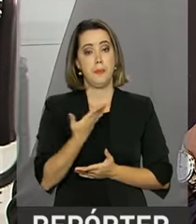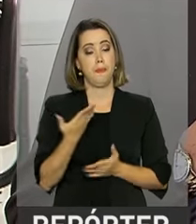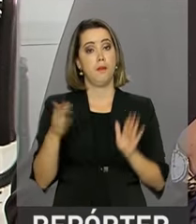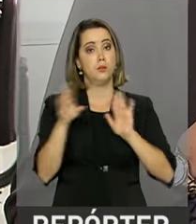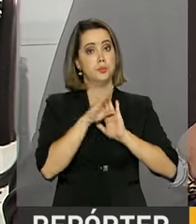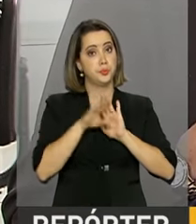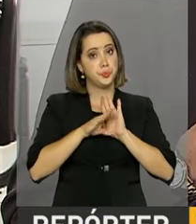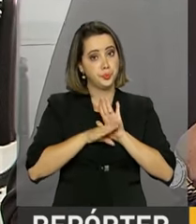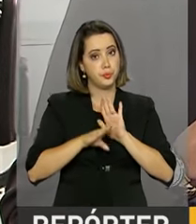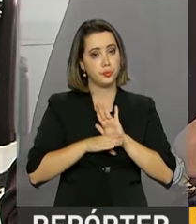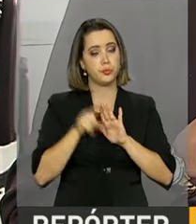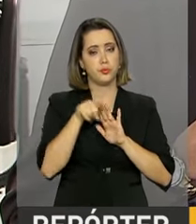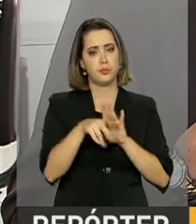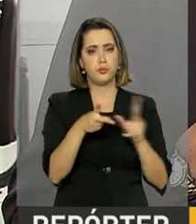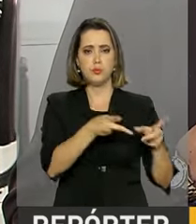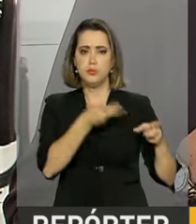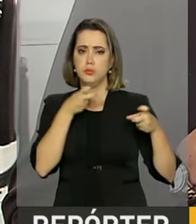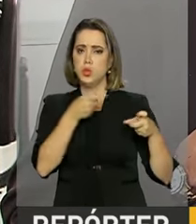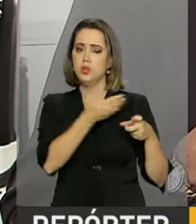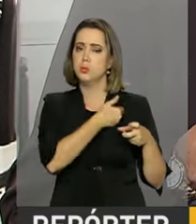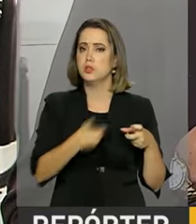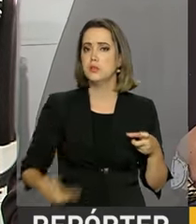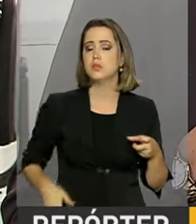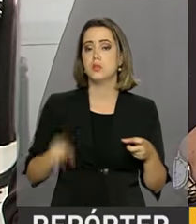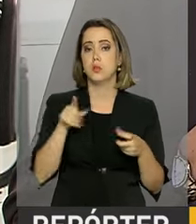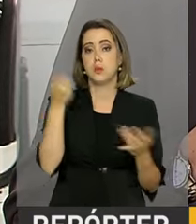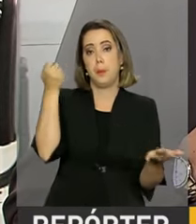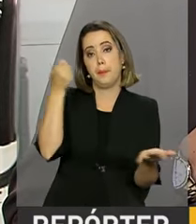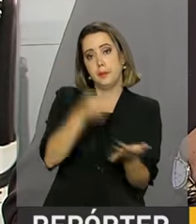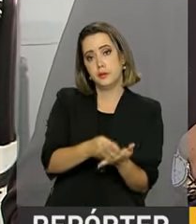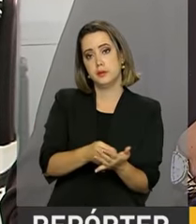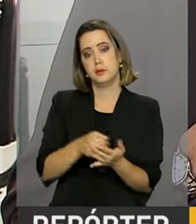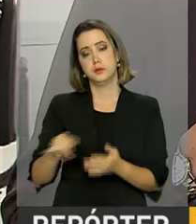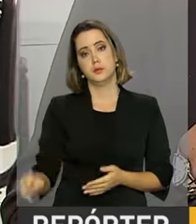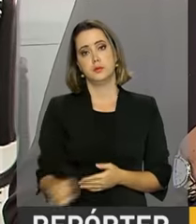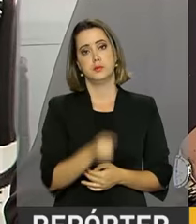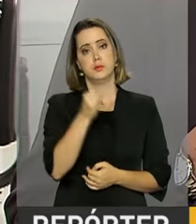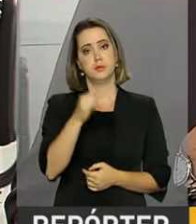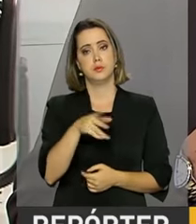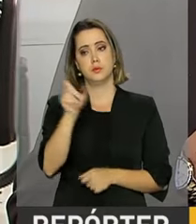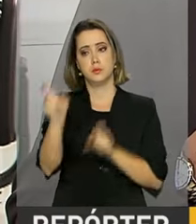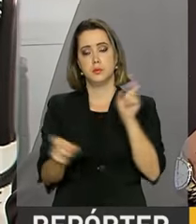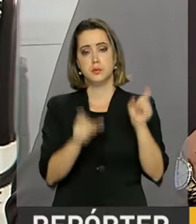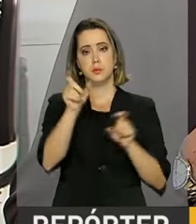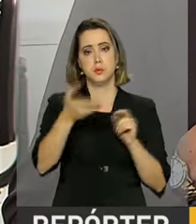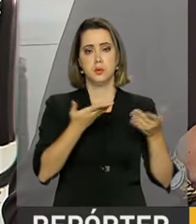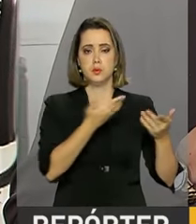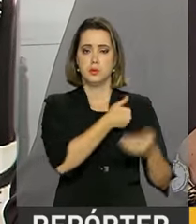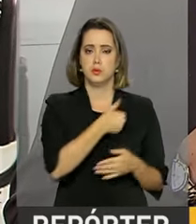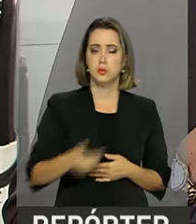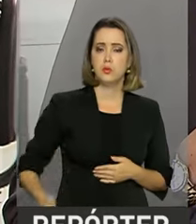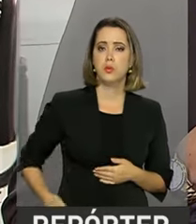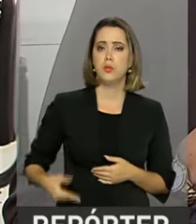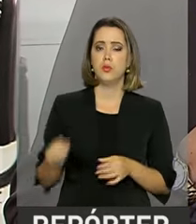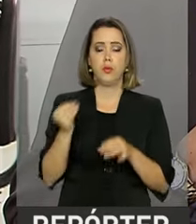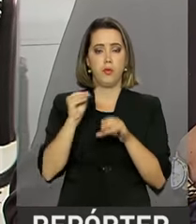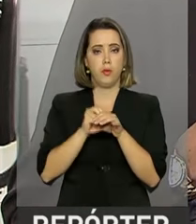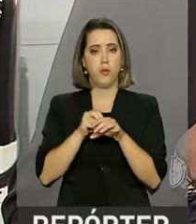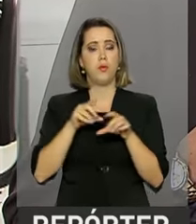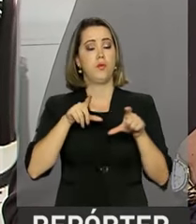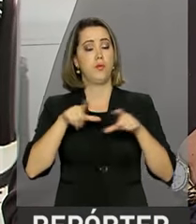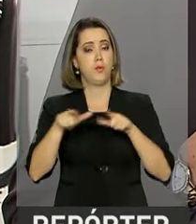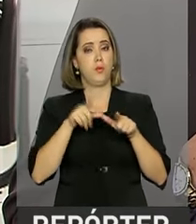o governo estima que o pagamento de juros das novas operações por parte de servidores pensionistas e aposentados